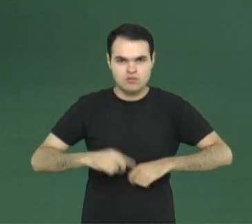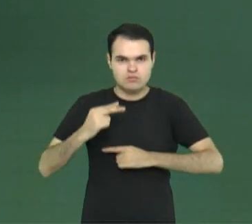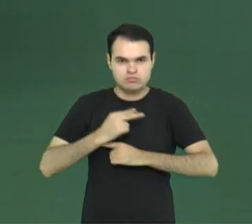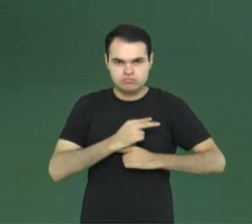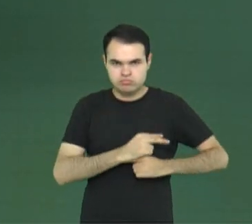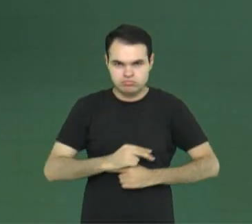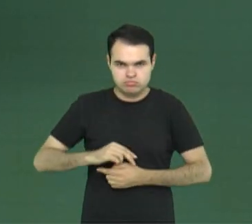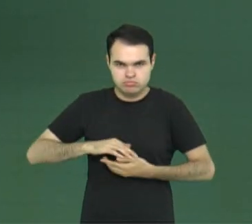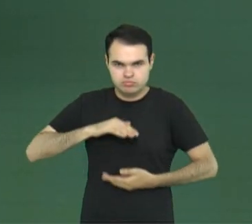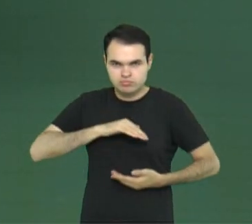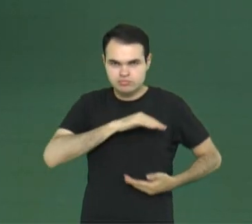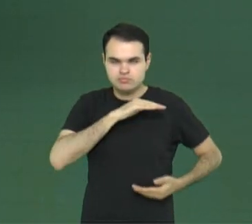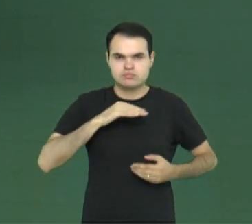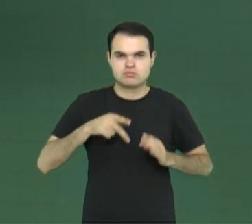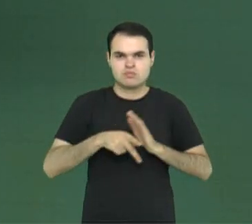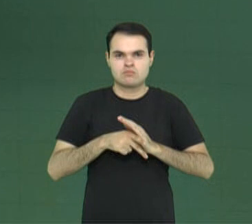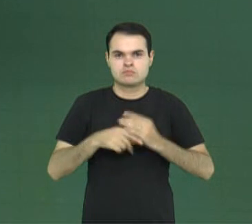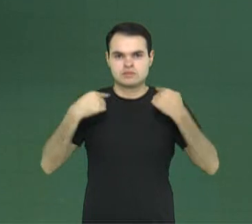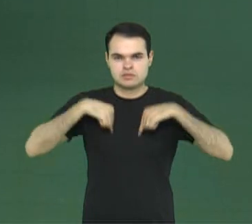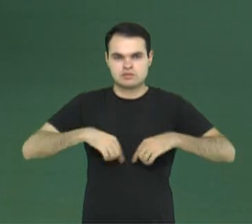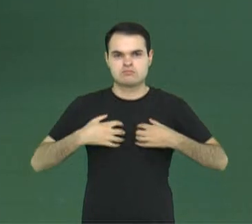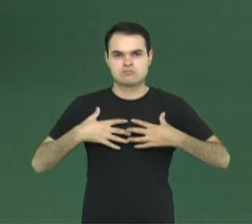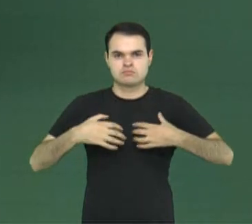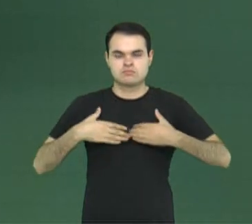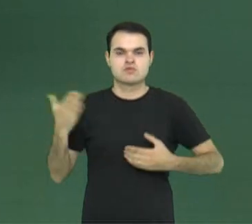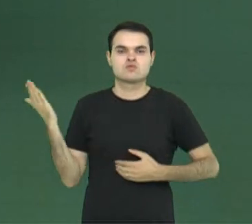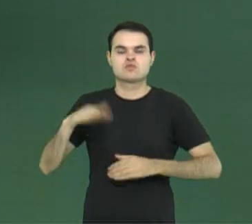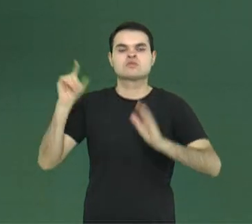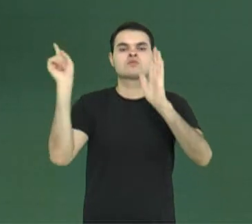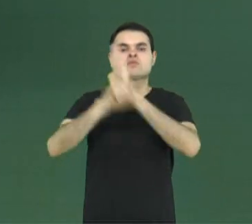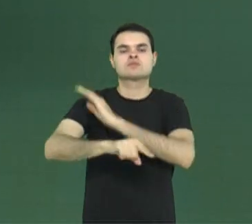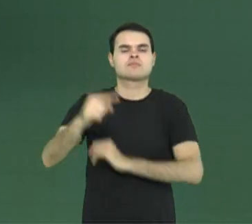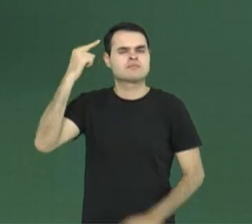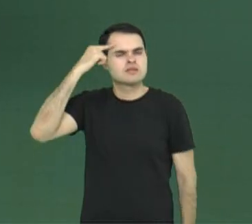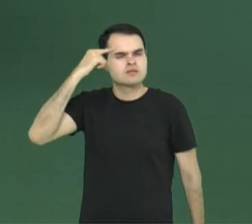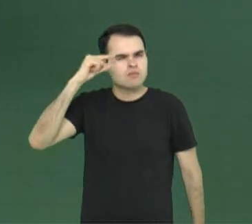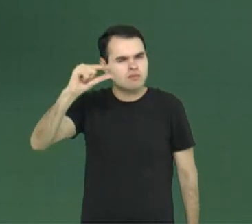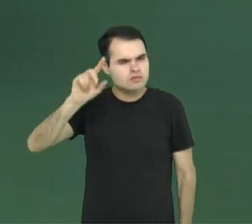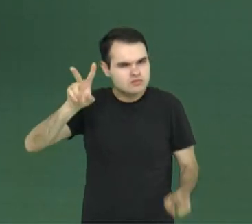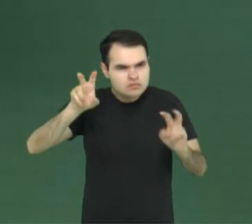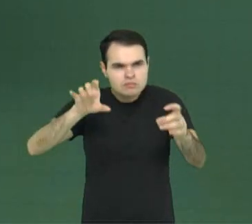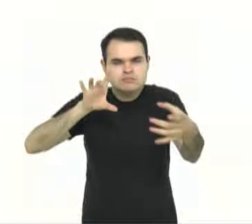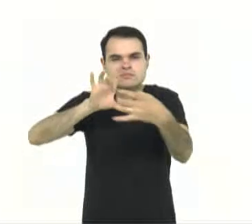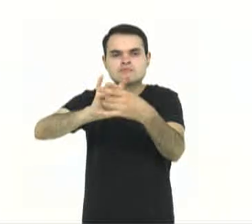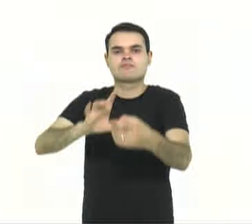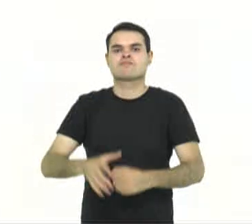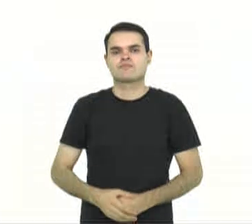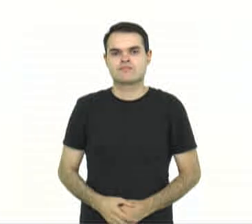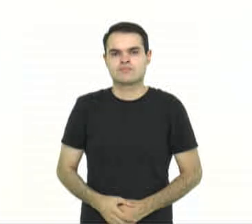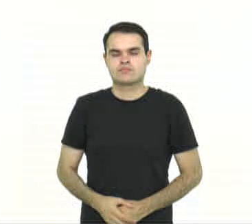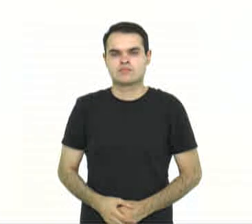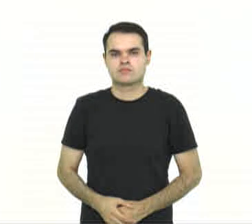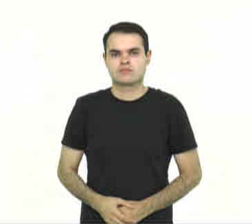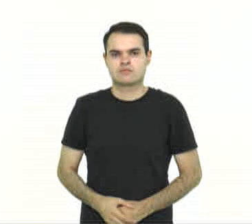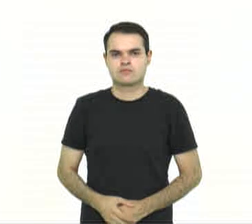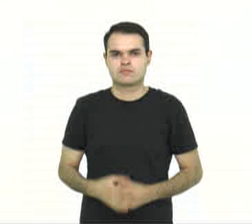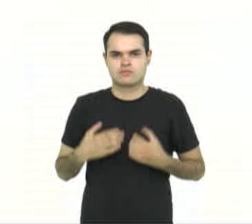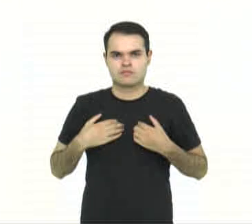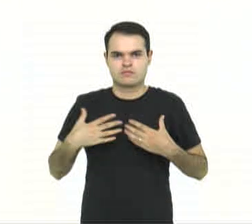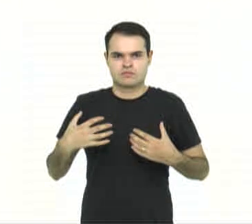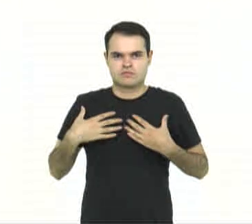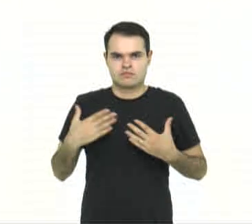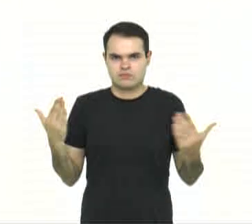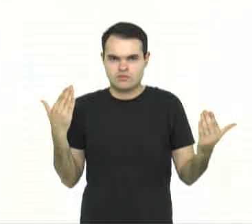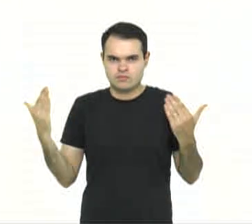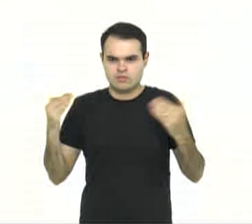aves também não são diferentes, belezinha? Eu trouxe aqui um quiz para a gente poder pensar um pouquinho sobre esse assunto. Ao compararmos os pulmões de anfíbios e